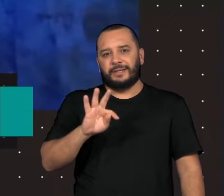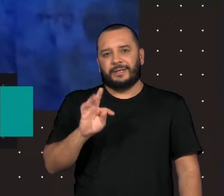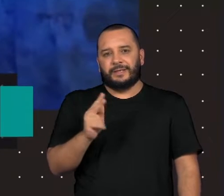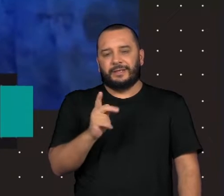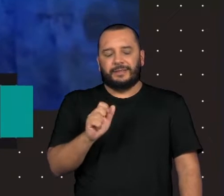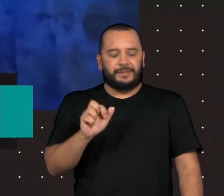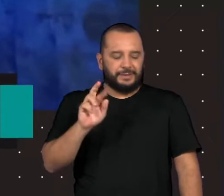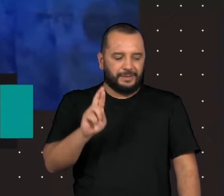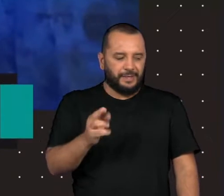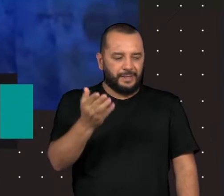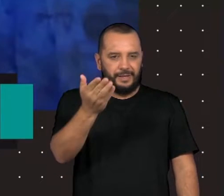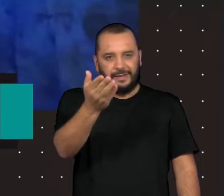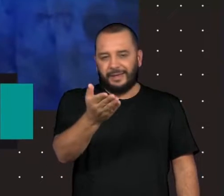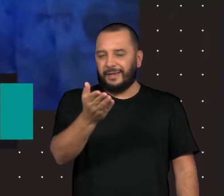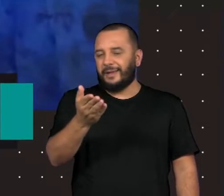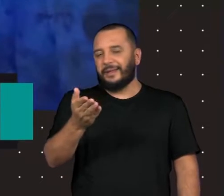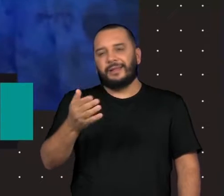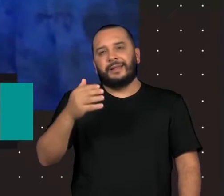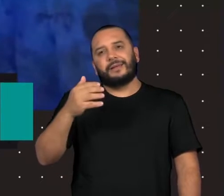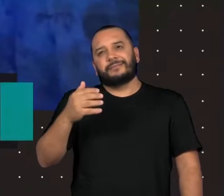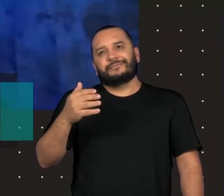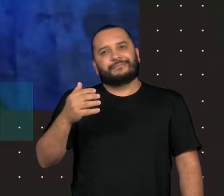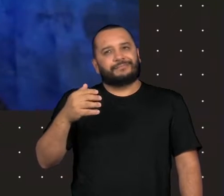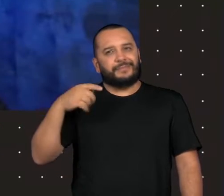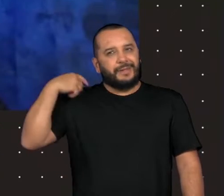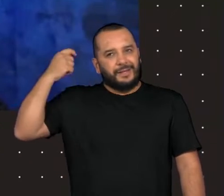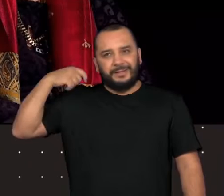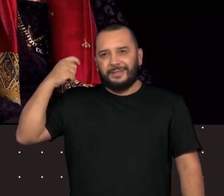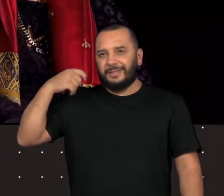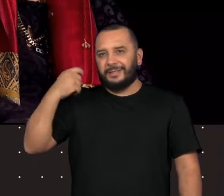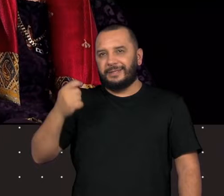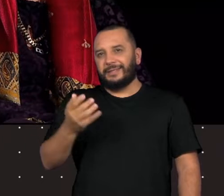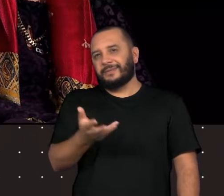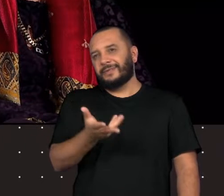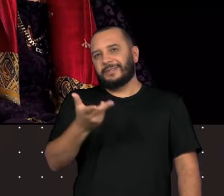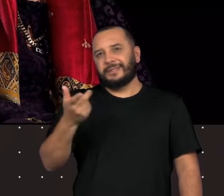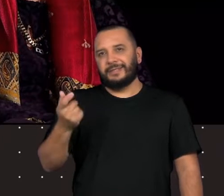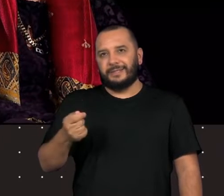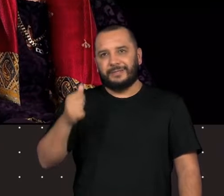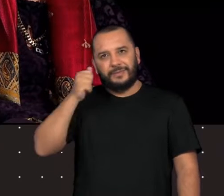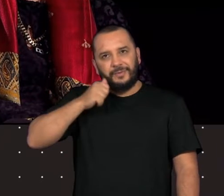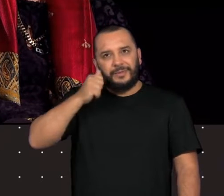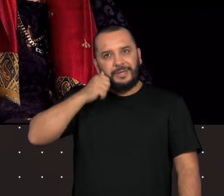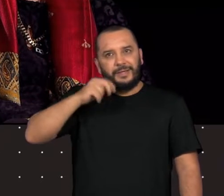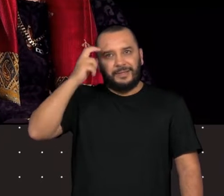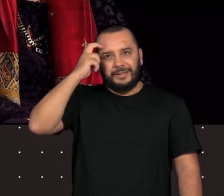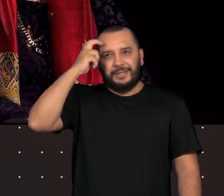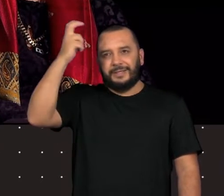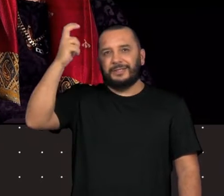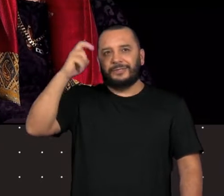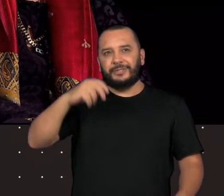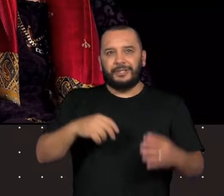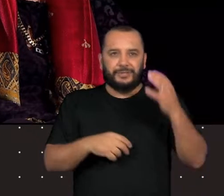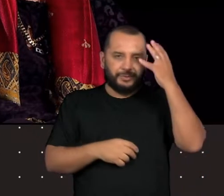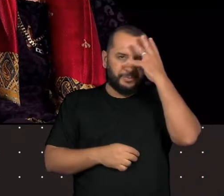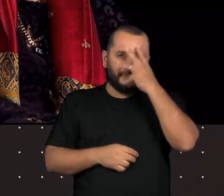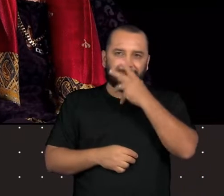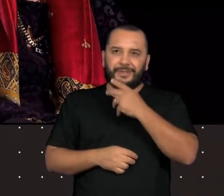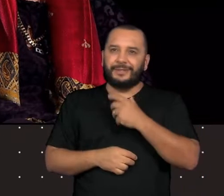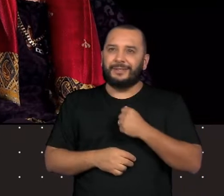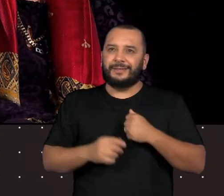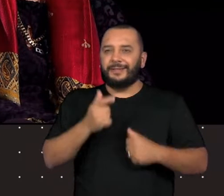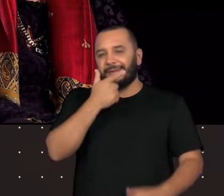atriz realmente fascinante, uma mulher muito inteligente, muito bonita, um